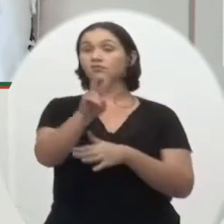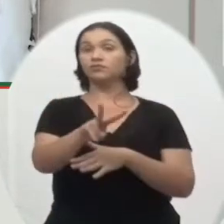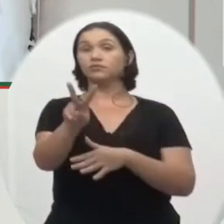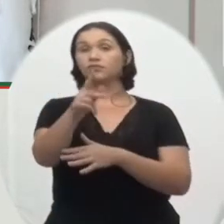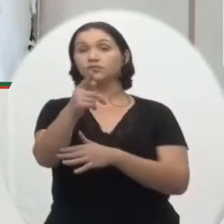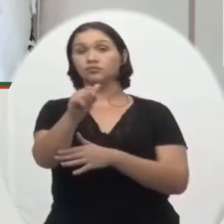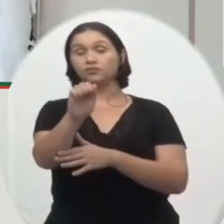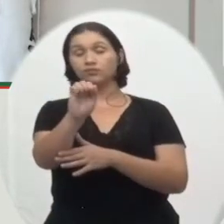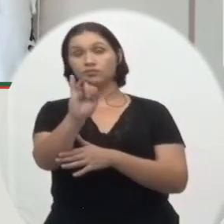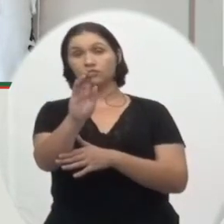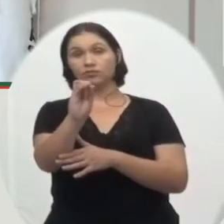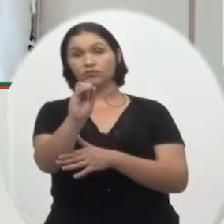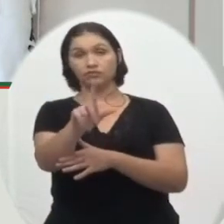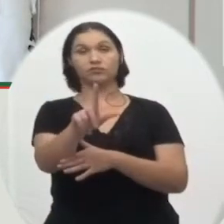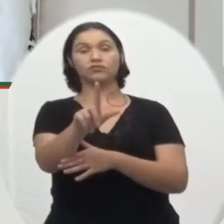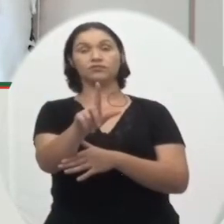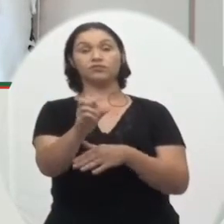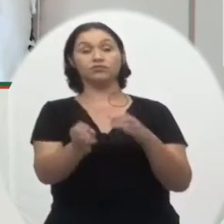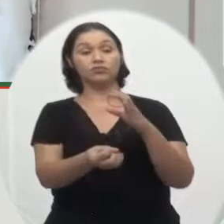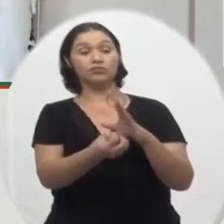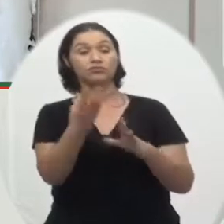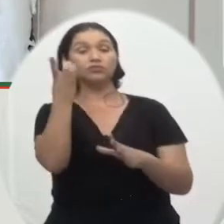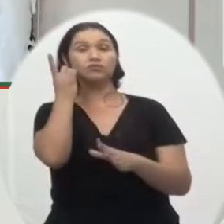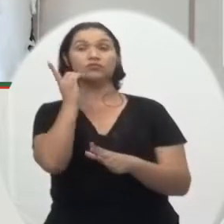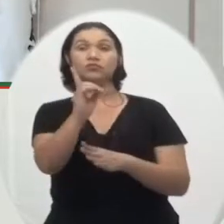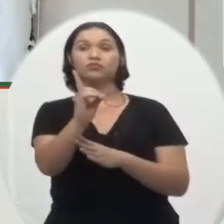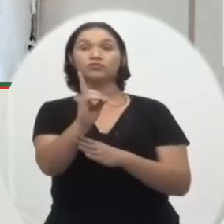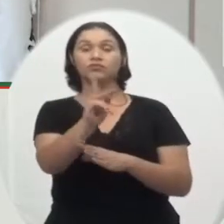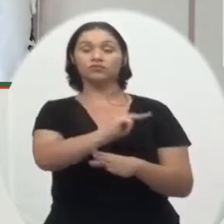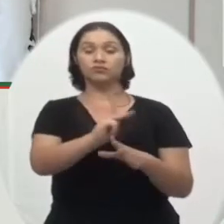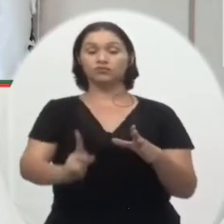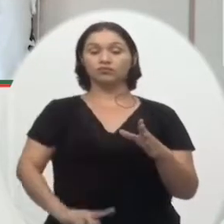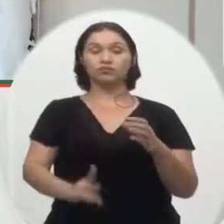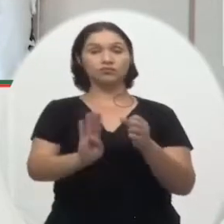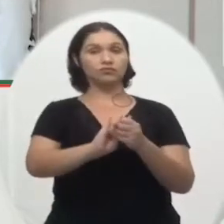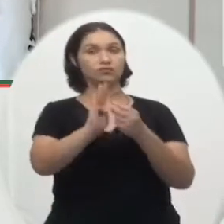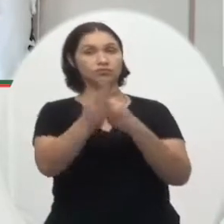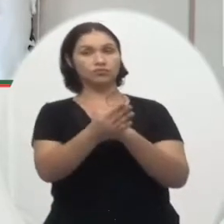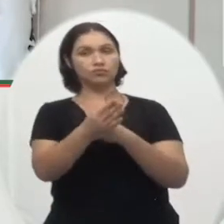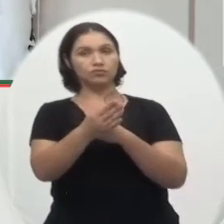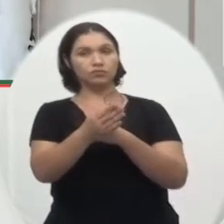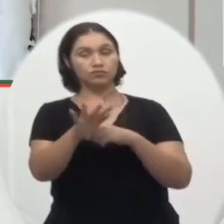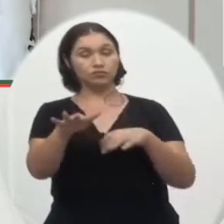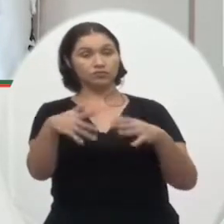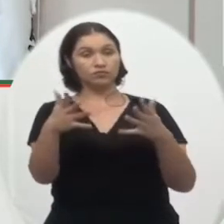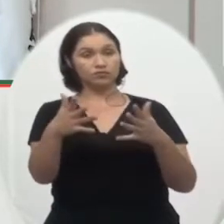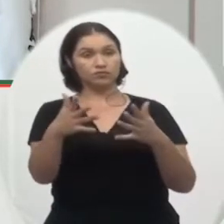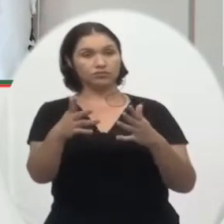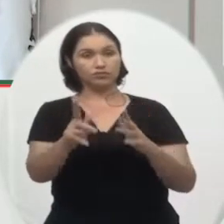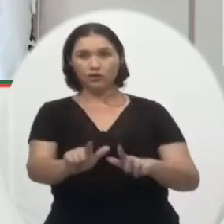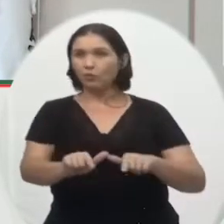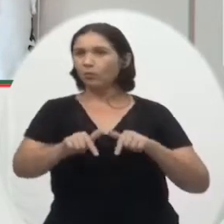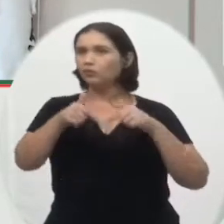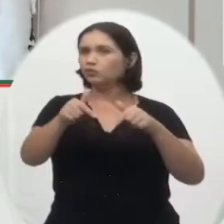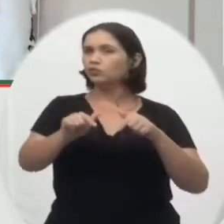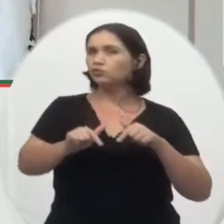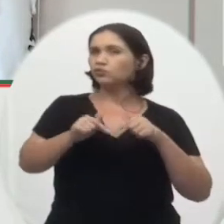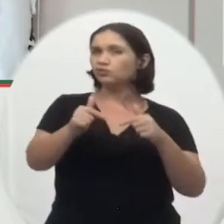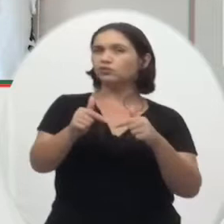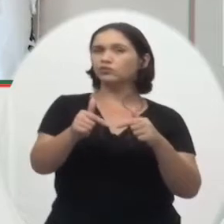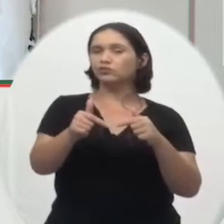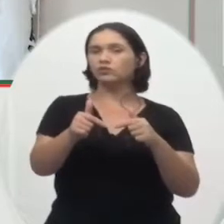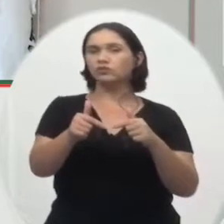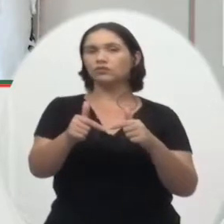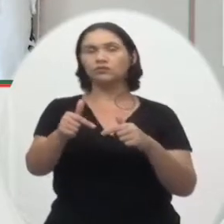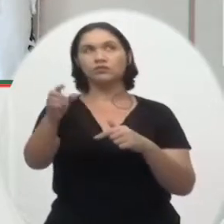dedica o dia do presidente de bairro, e realmente é uma luta, é um desafio. É idas e vindas à